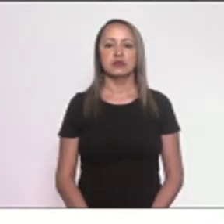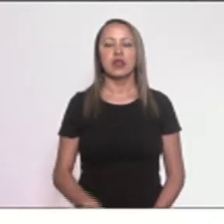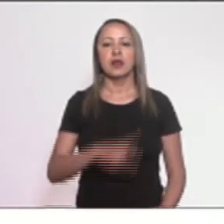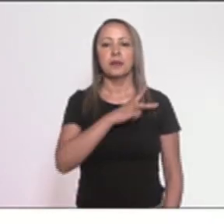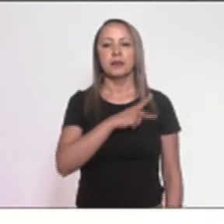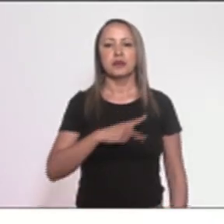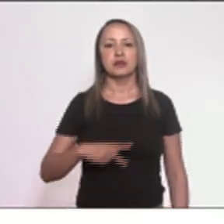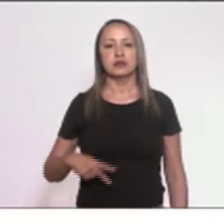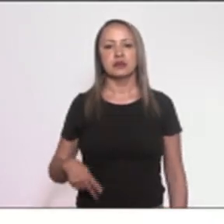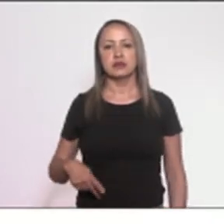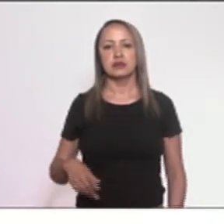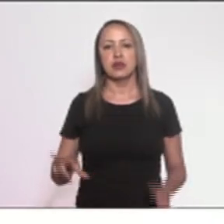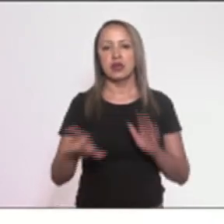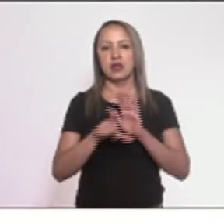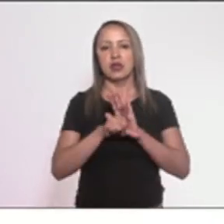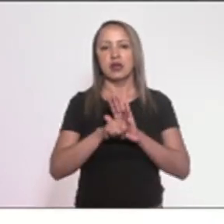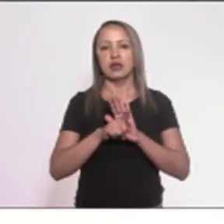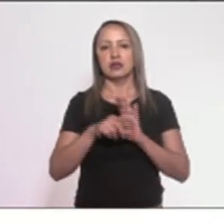Presidente. É a lei